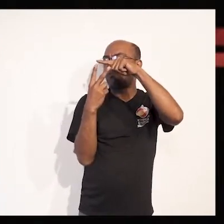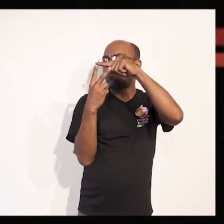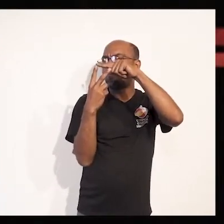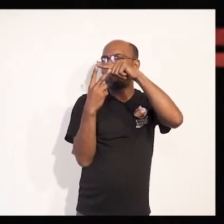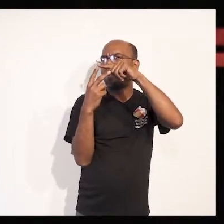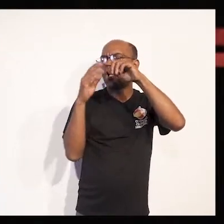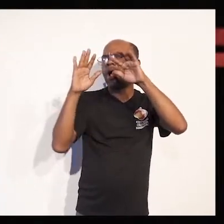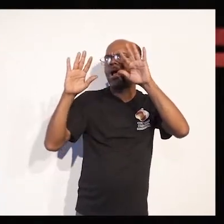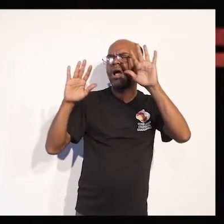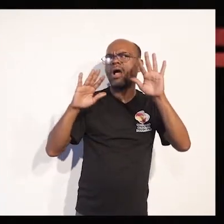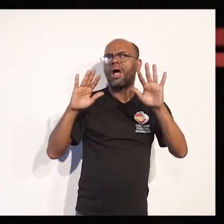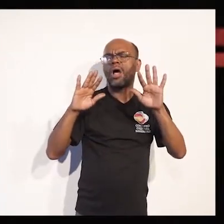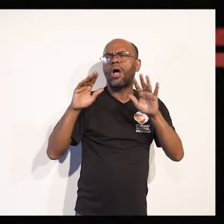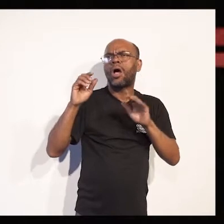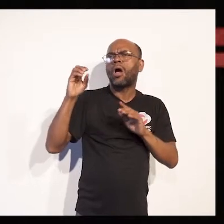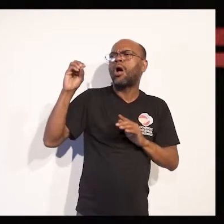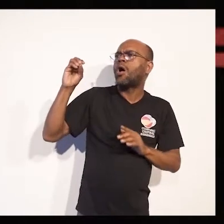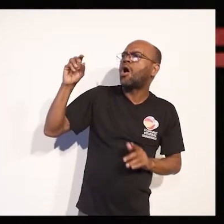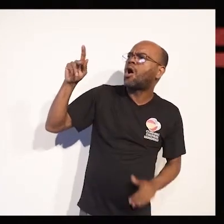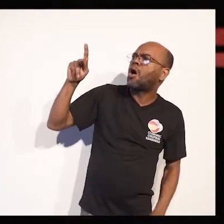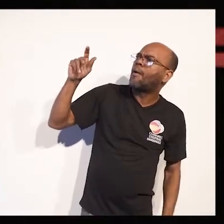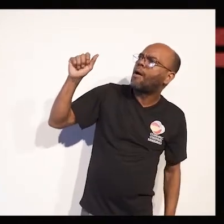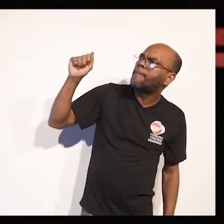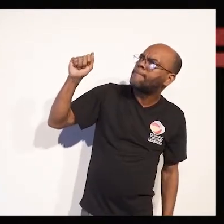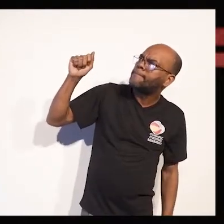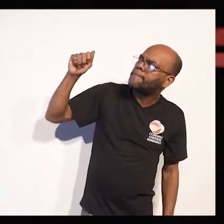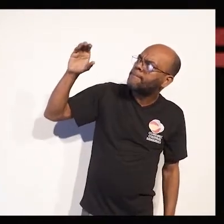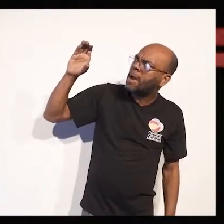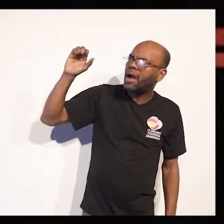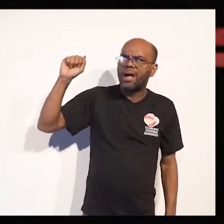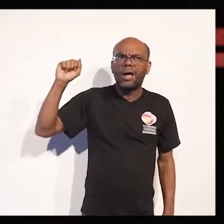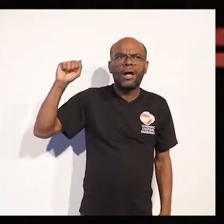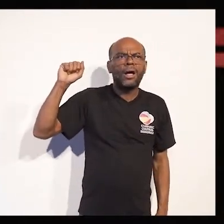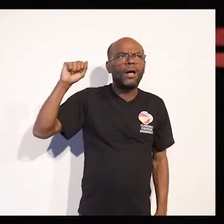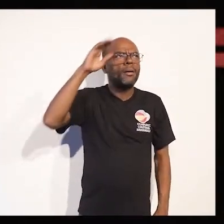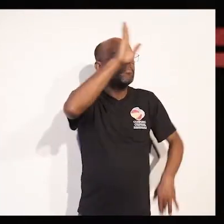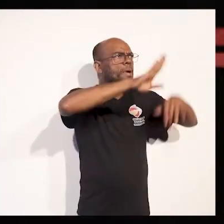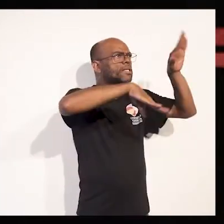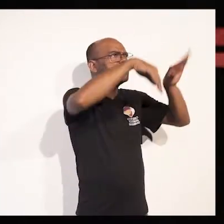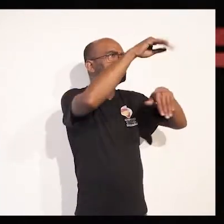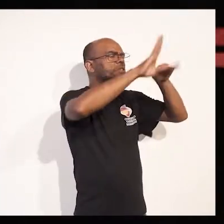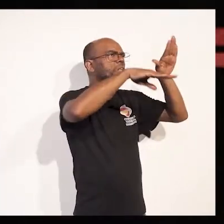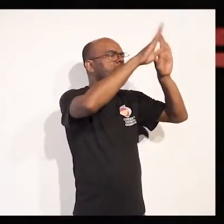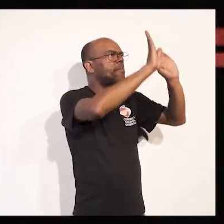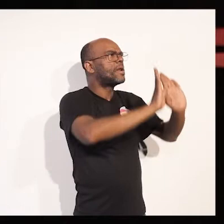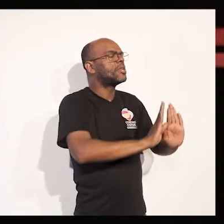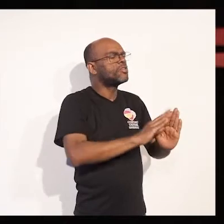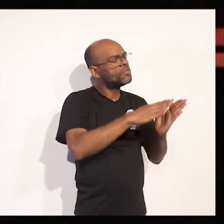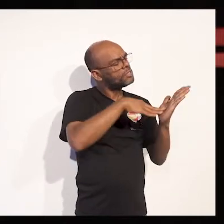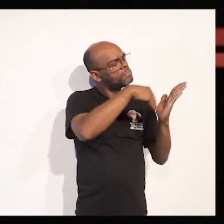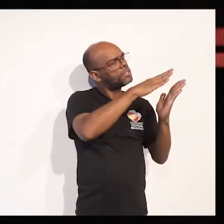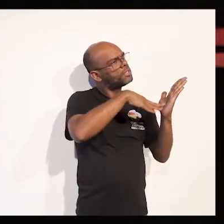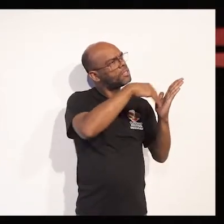opaca, que são as cores tintas, essas cores básicas que, sabe, que você pega tinta, passa na parede, ou tinta guache que você pinta